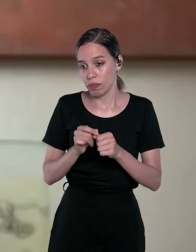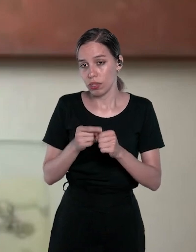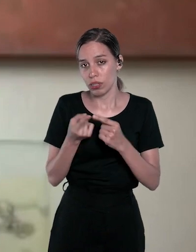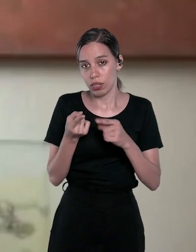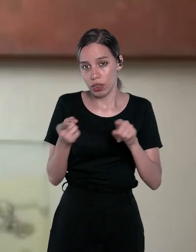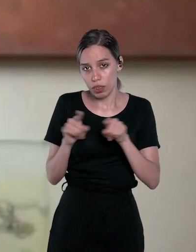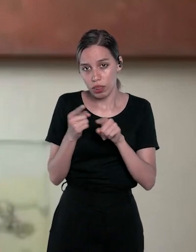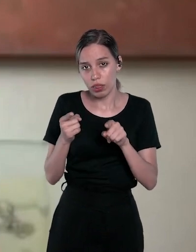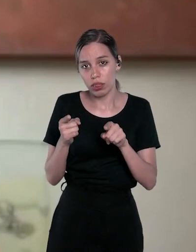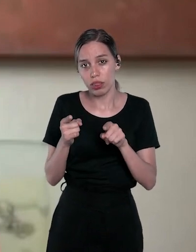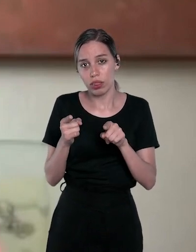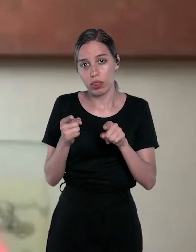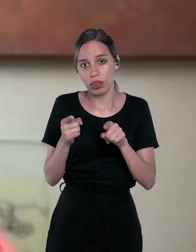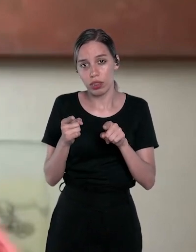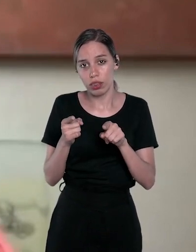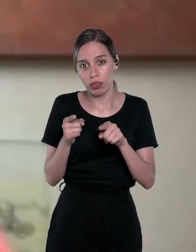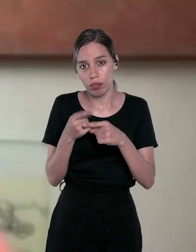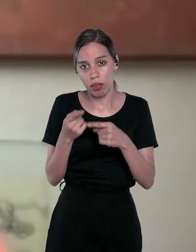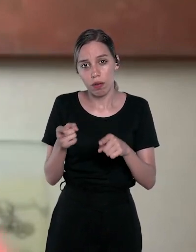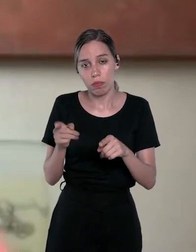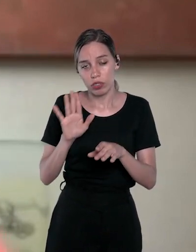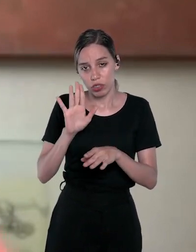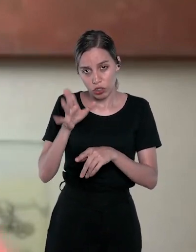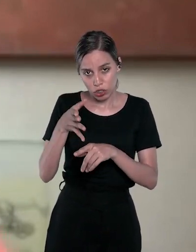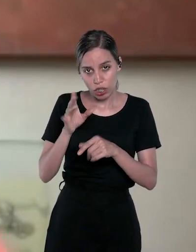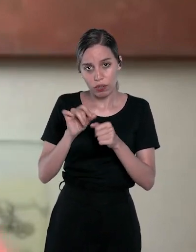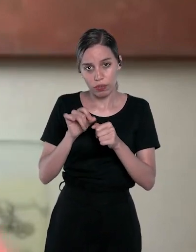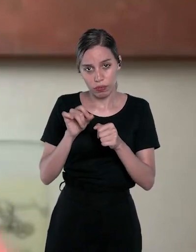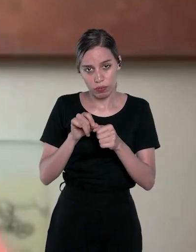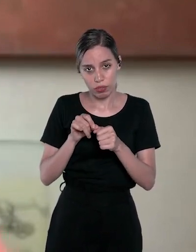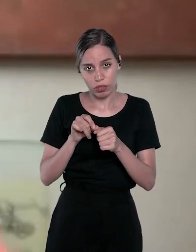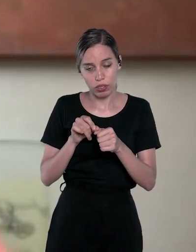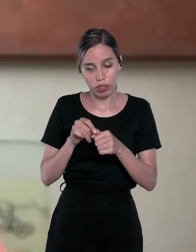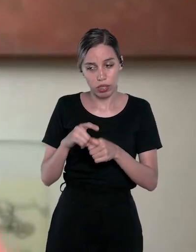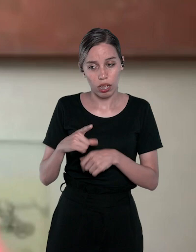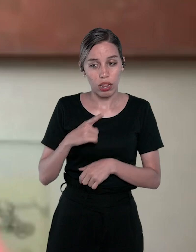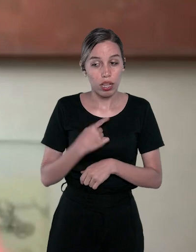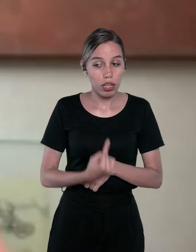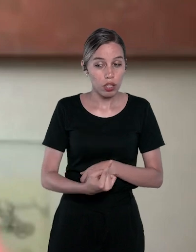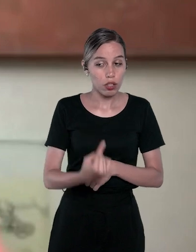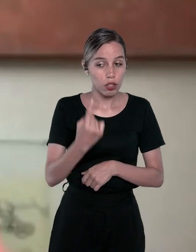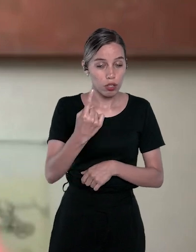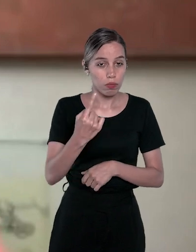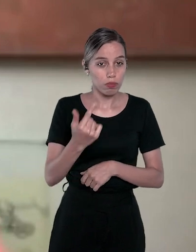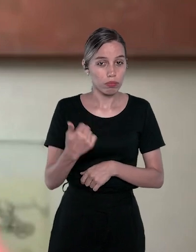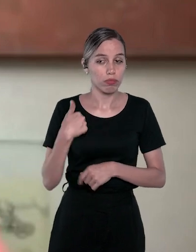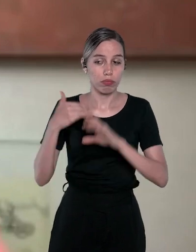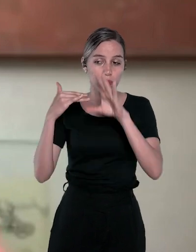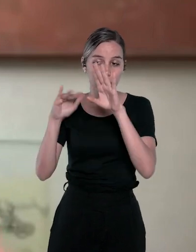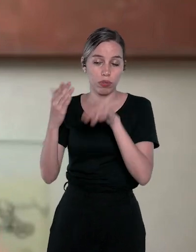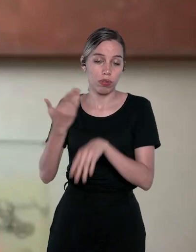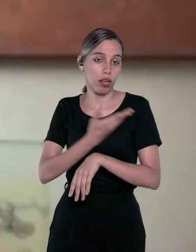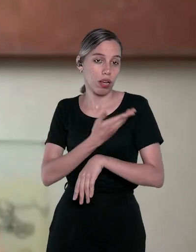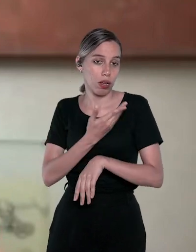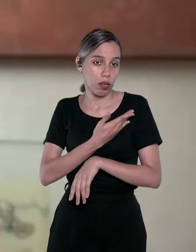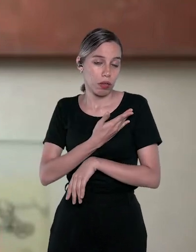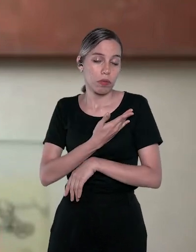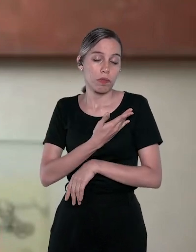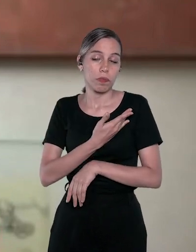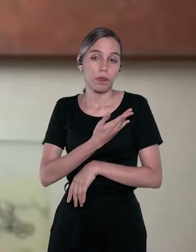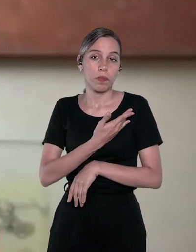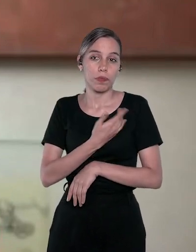pelo menos uma delas está gravada no CD de um parceiro meu, baiano, e é